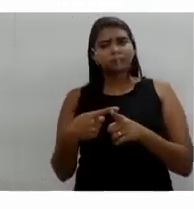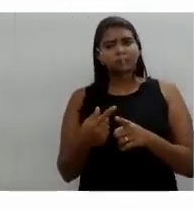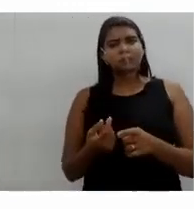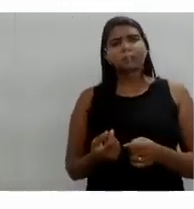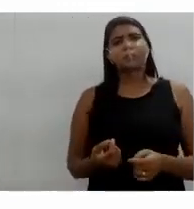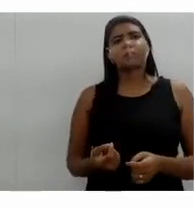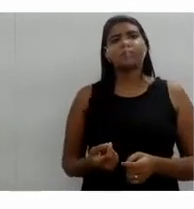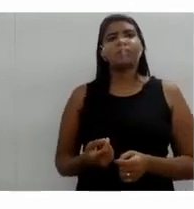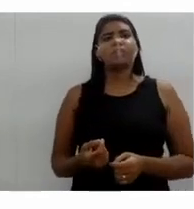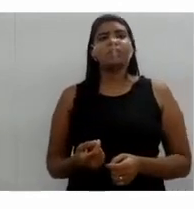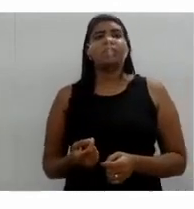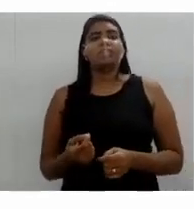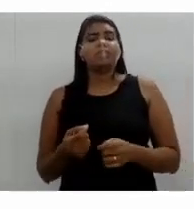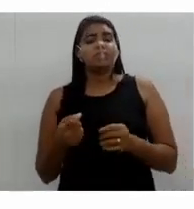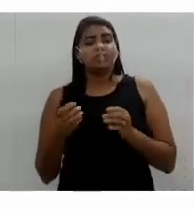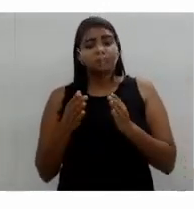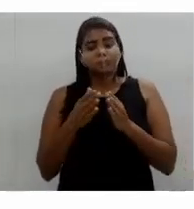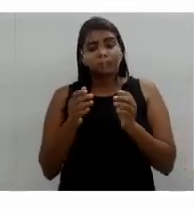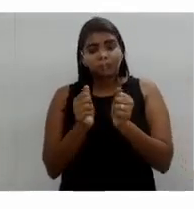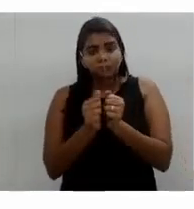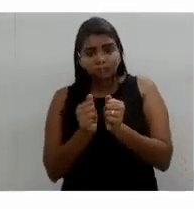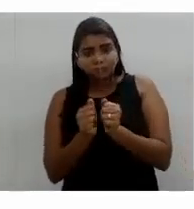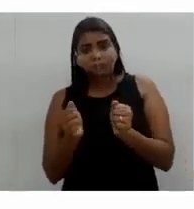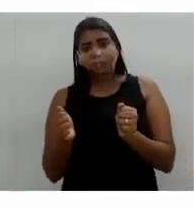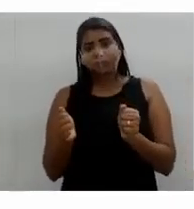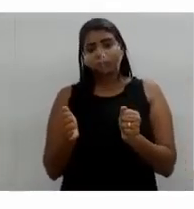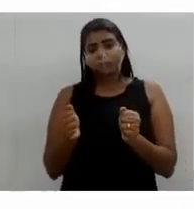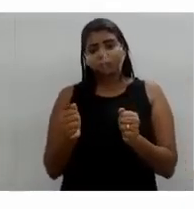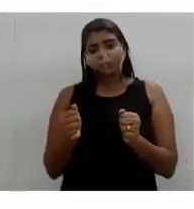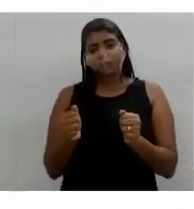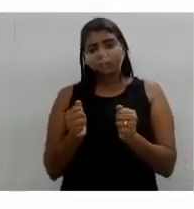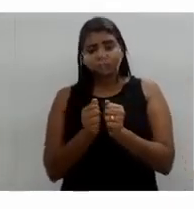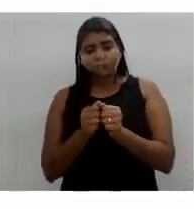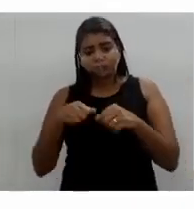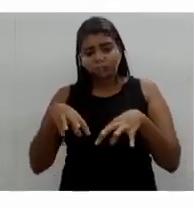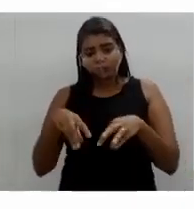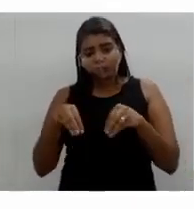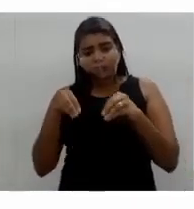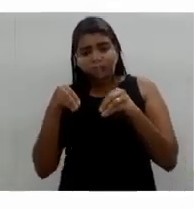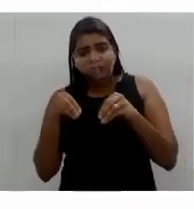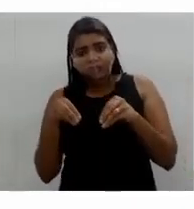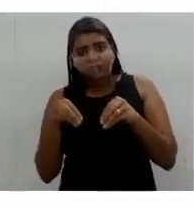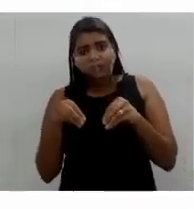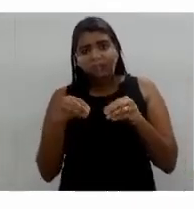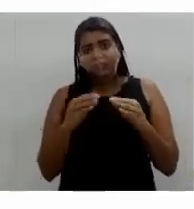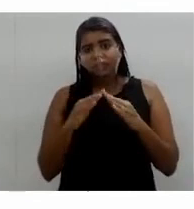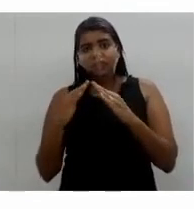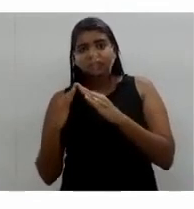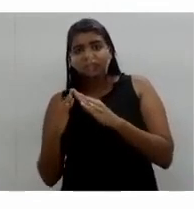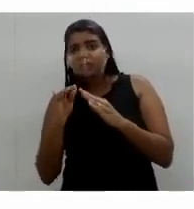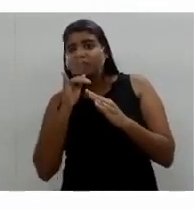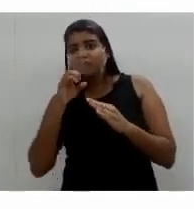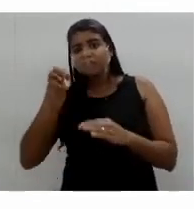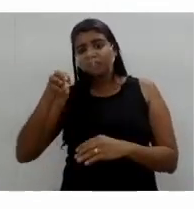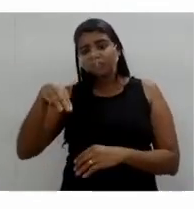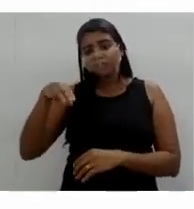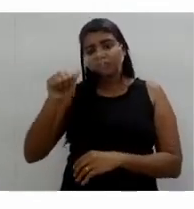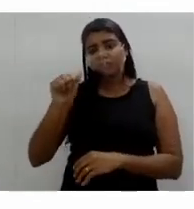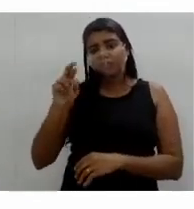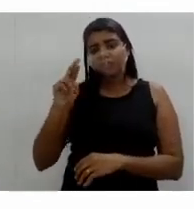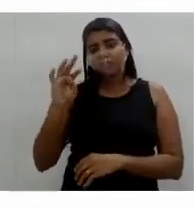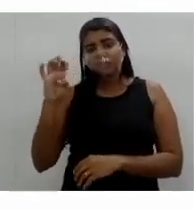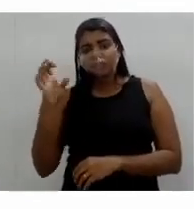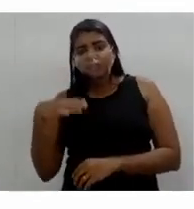Marte, além de estar muito próximo do planeta Terra, veja aí que quem é vizinho do planeta Terra? Marte e Vênus,